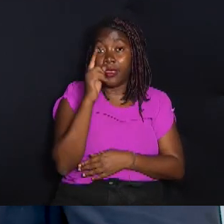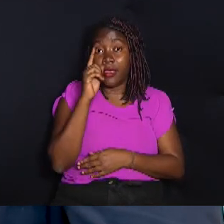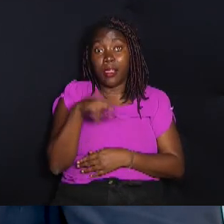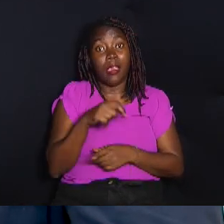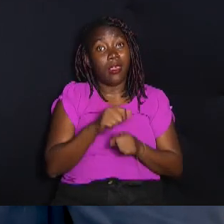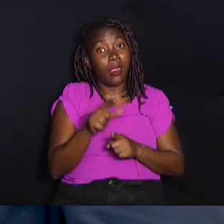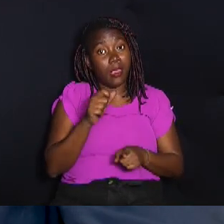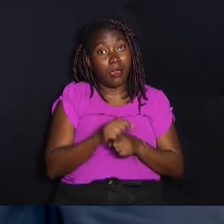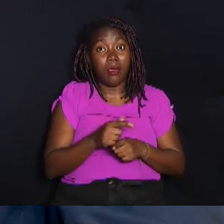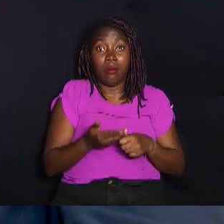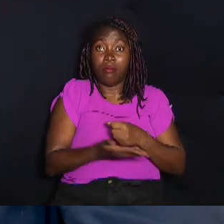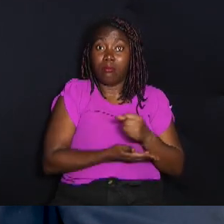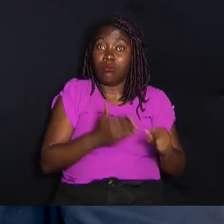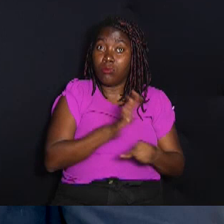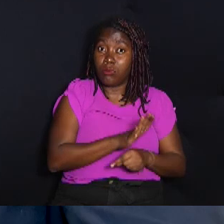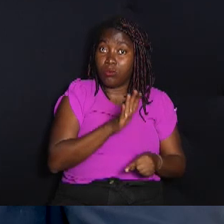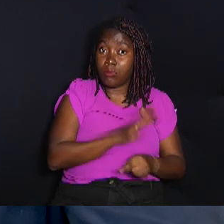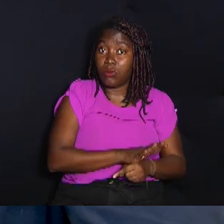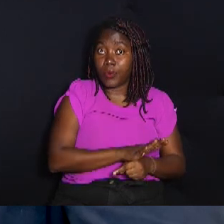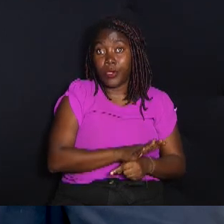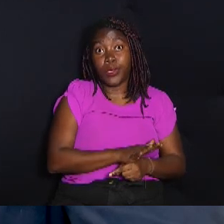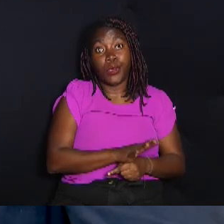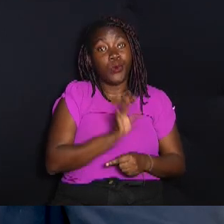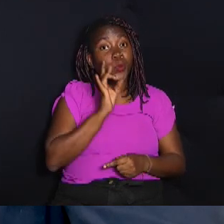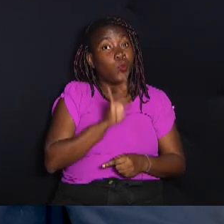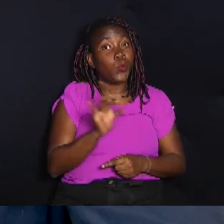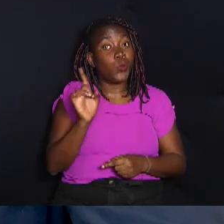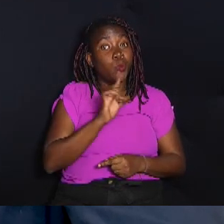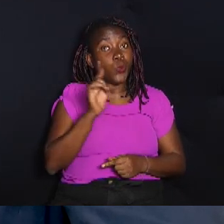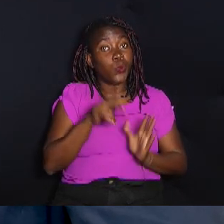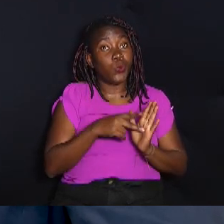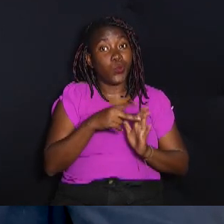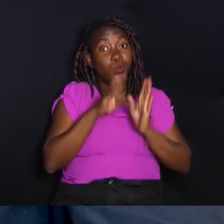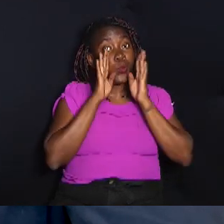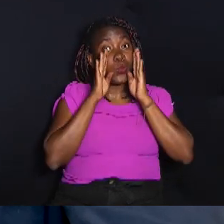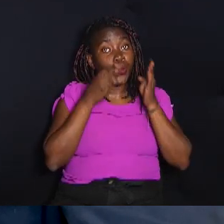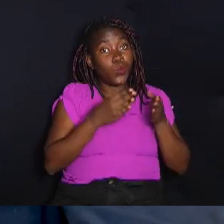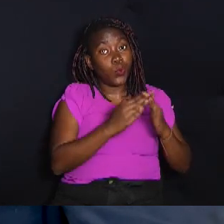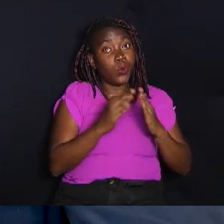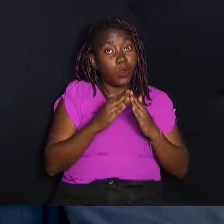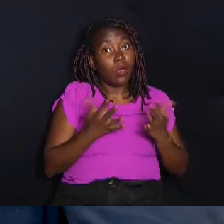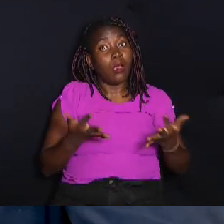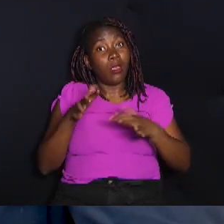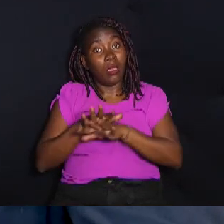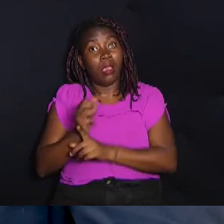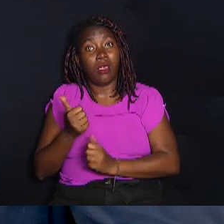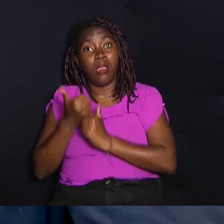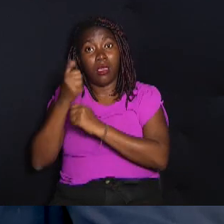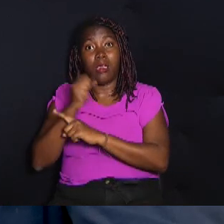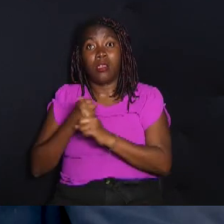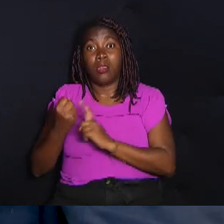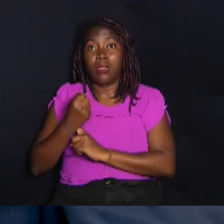São aluguel subsidiados que não somente é um projeto exclusivo para habitação mas que incorpora Assistência